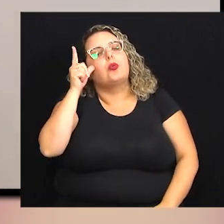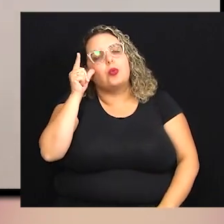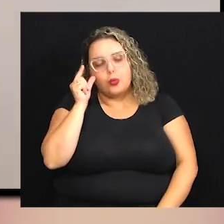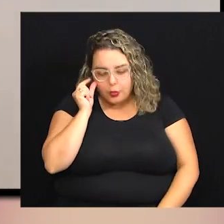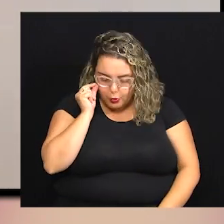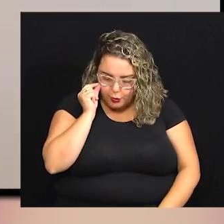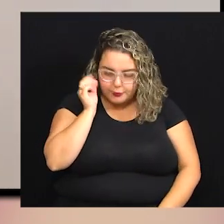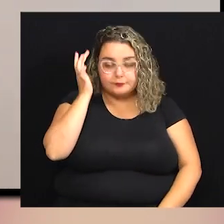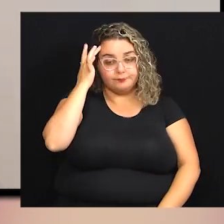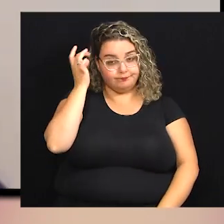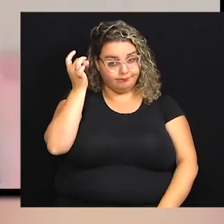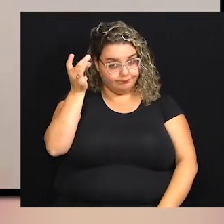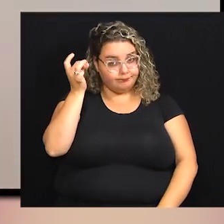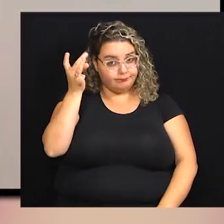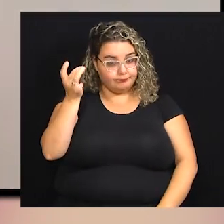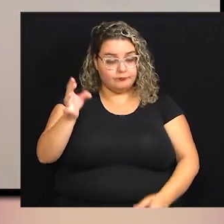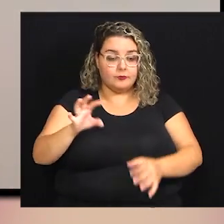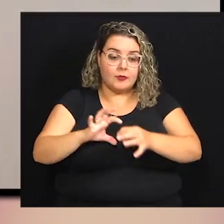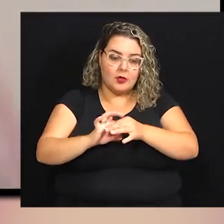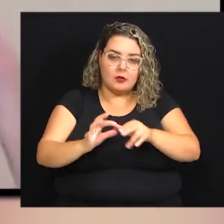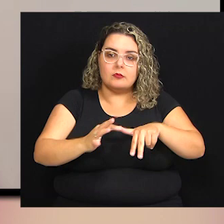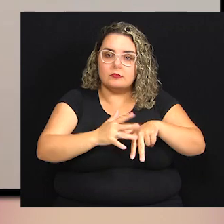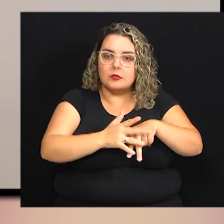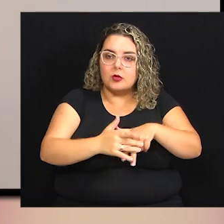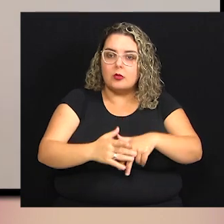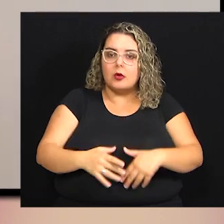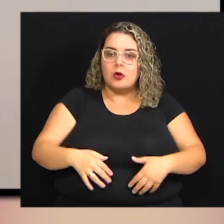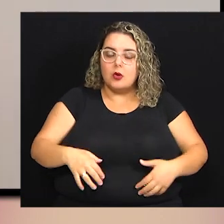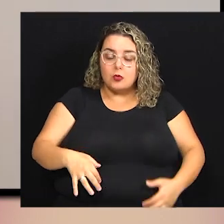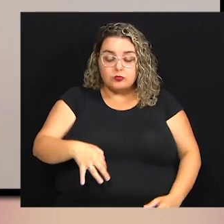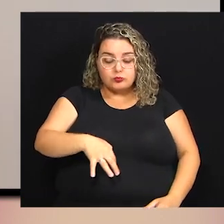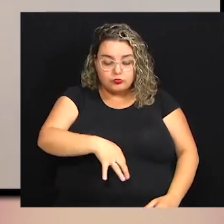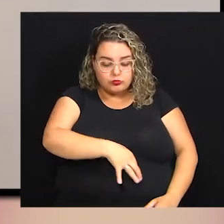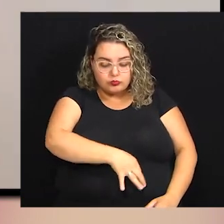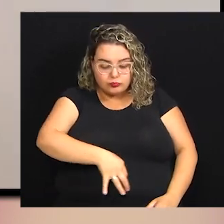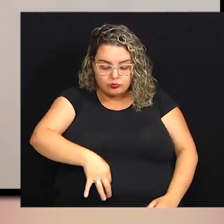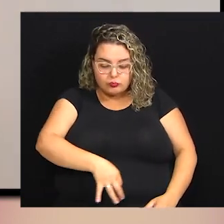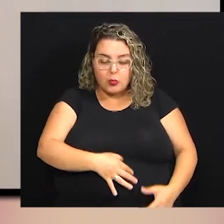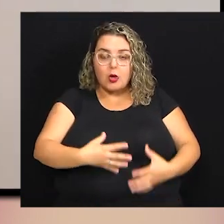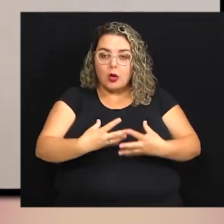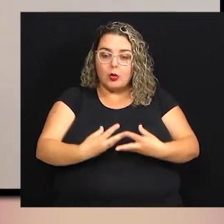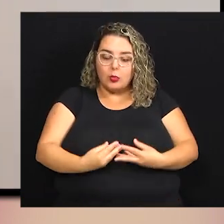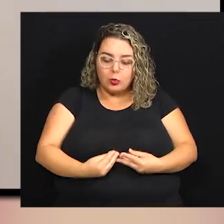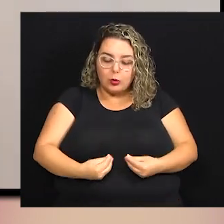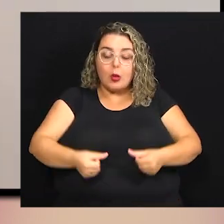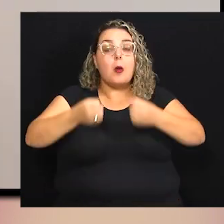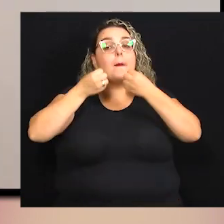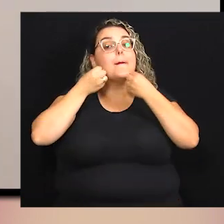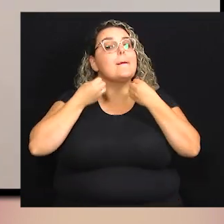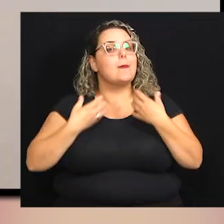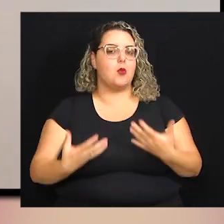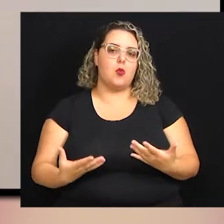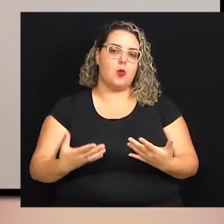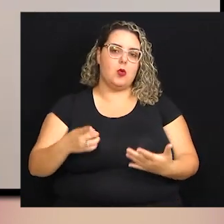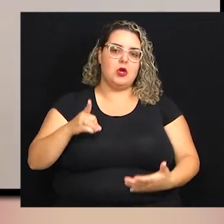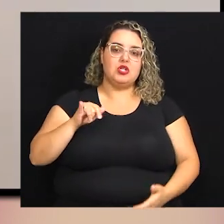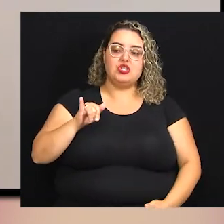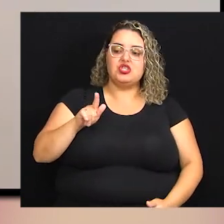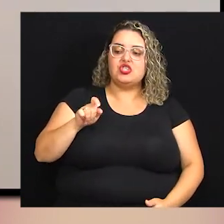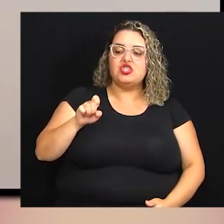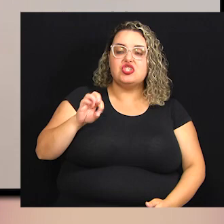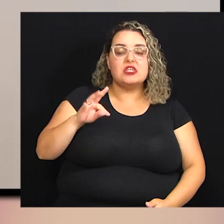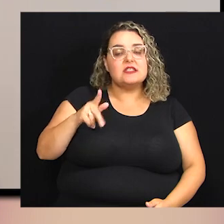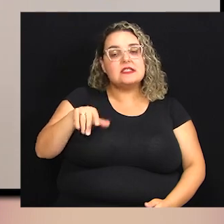muito os sintomas, porque eu deixo o paciente com uma digestibilidade boa. E quando eu deixo com a